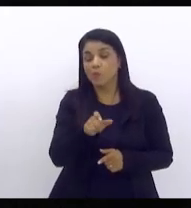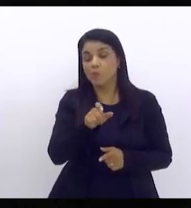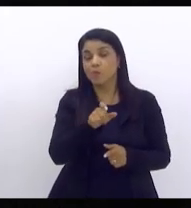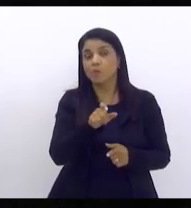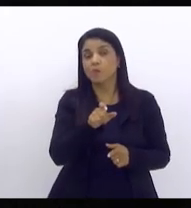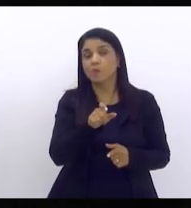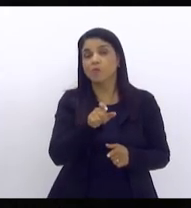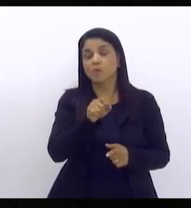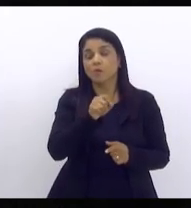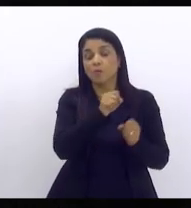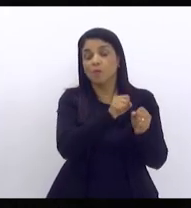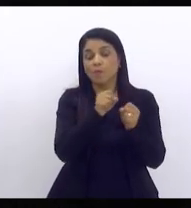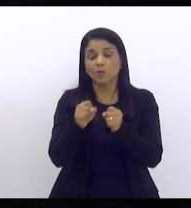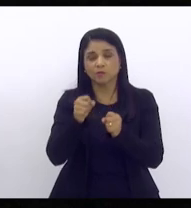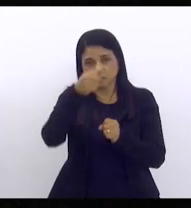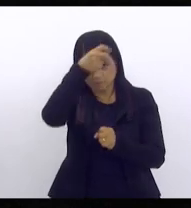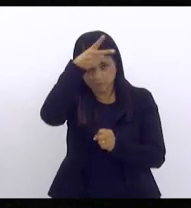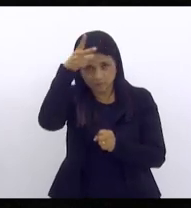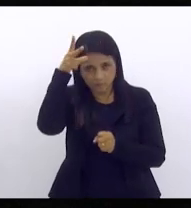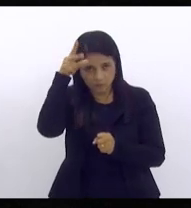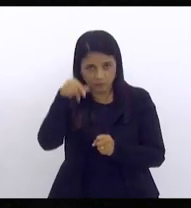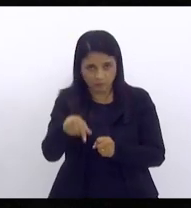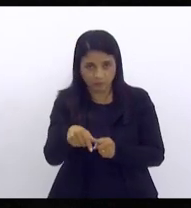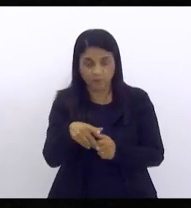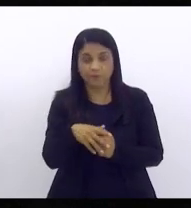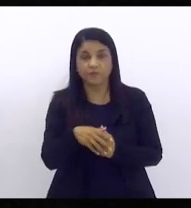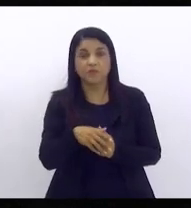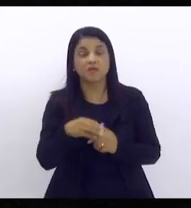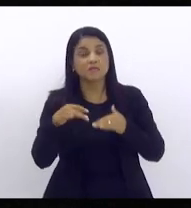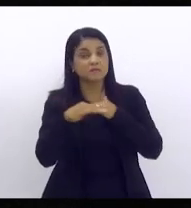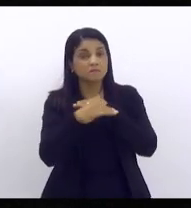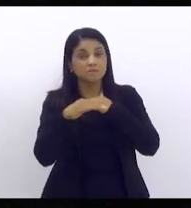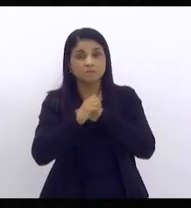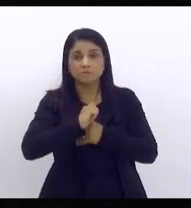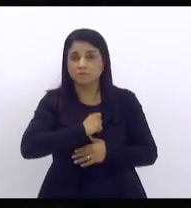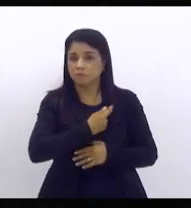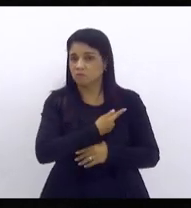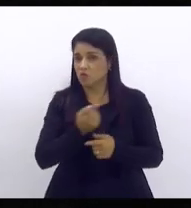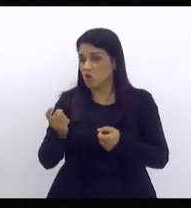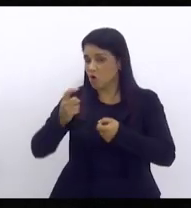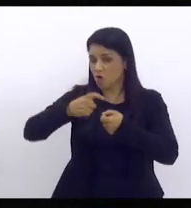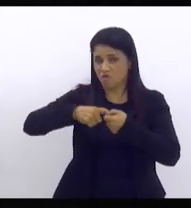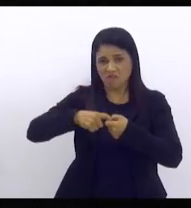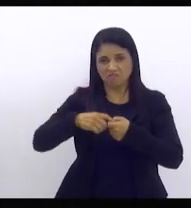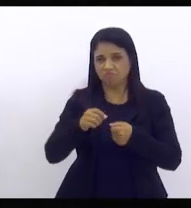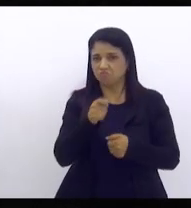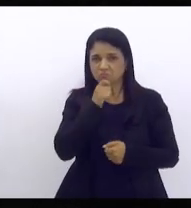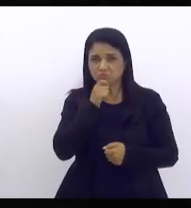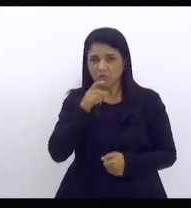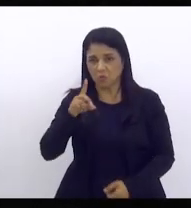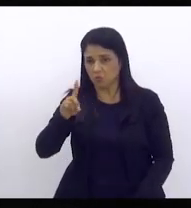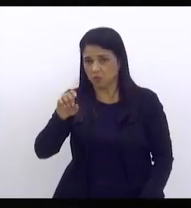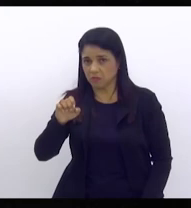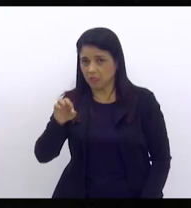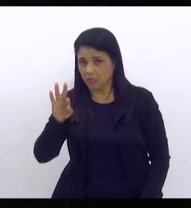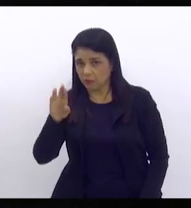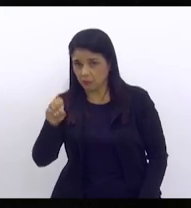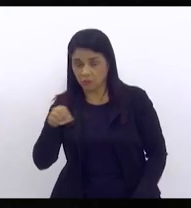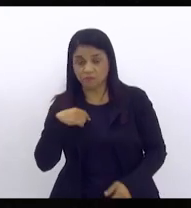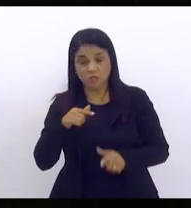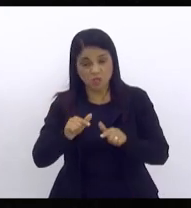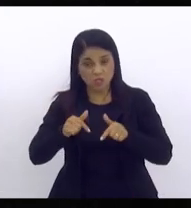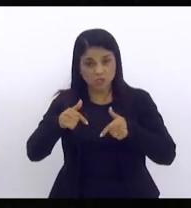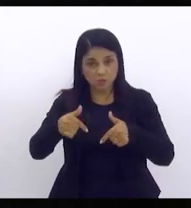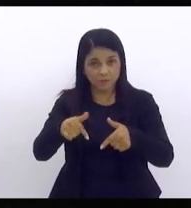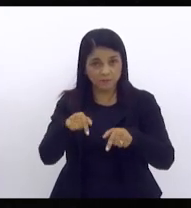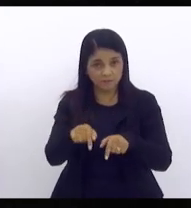da prefeitura local. A cidade de São Gonçalo não tem convênio com o Detro e as operações acontecem com a